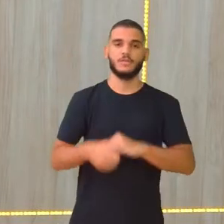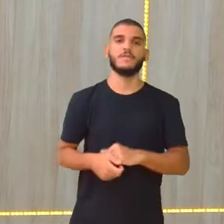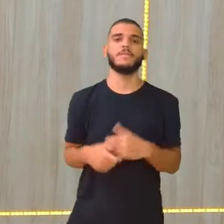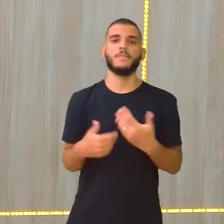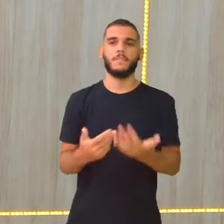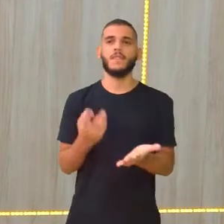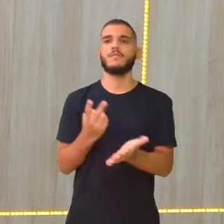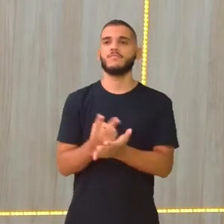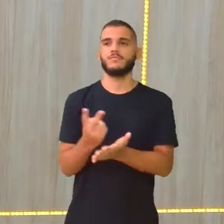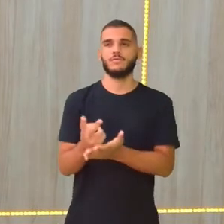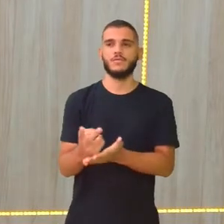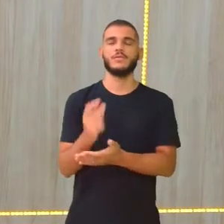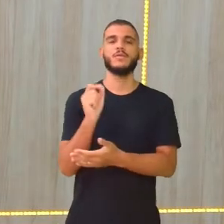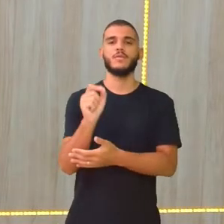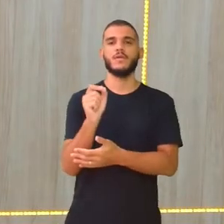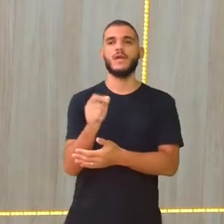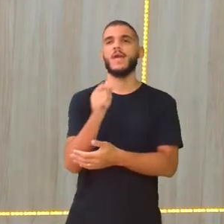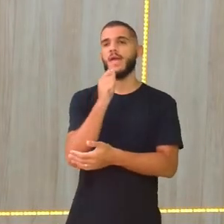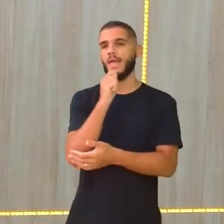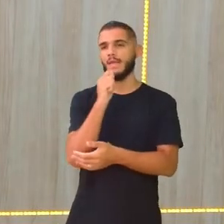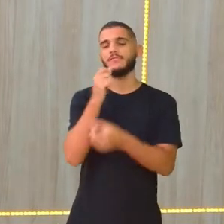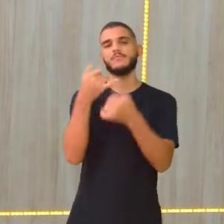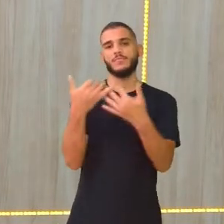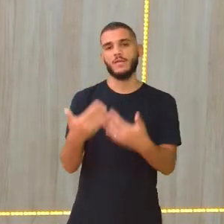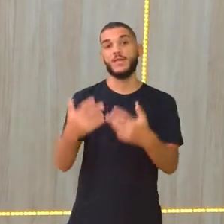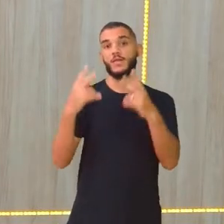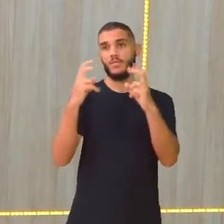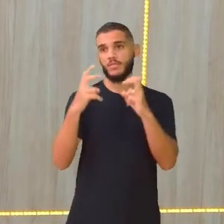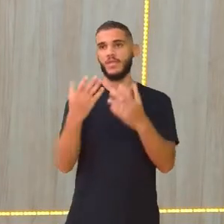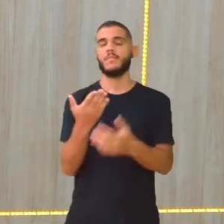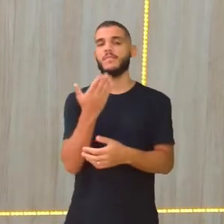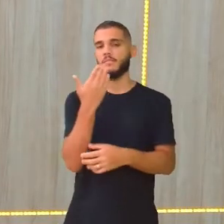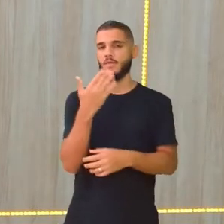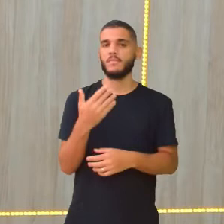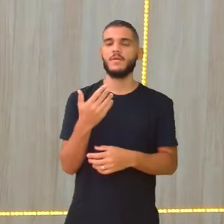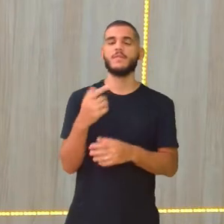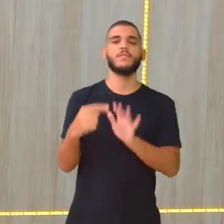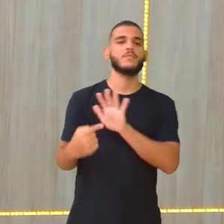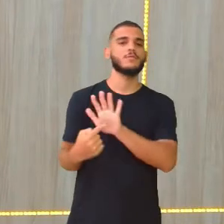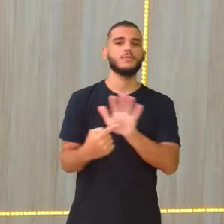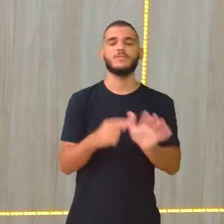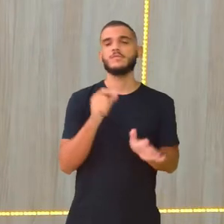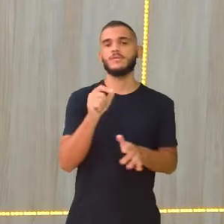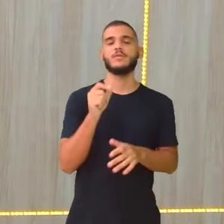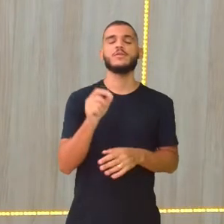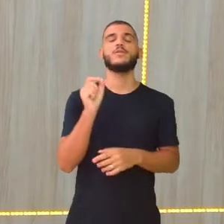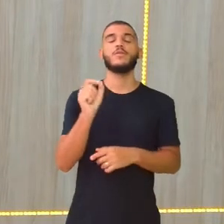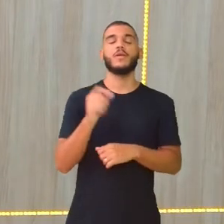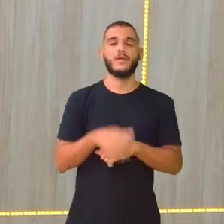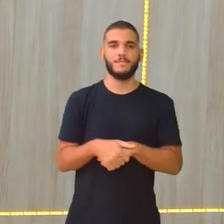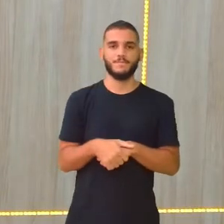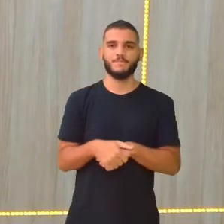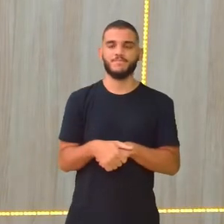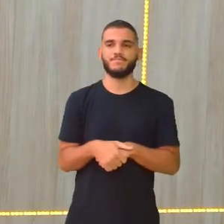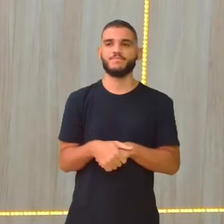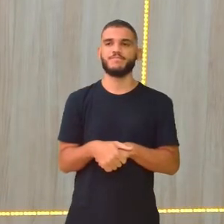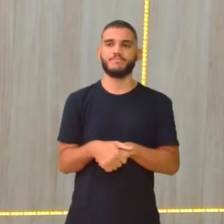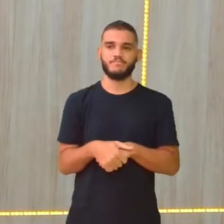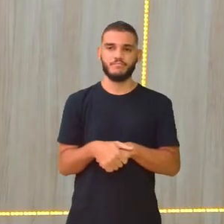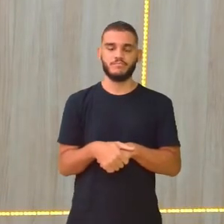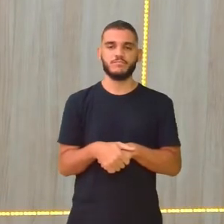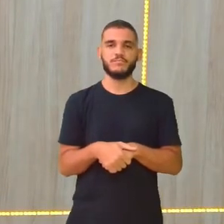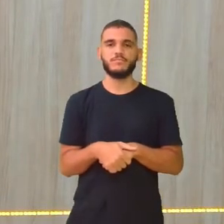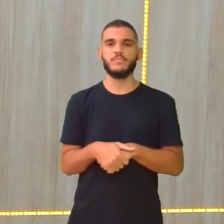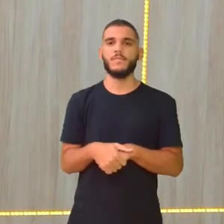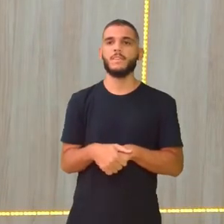na continuação, ainda falando de alimento, eu estou trazendo aqui para vocês um dado muito importante.